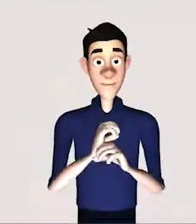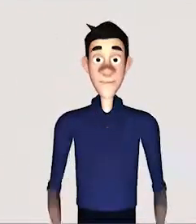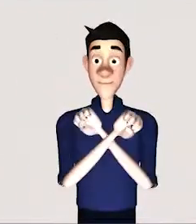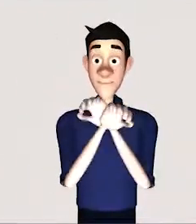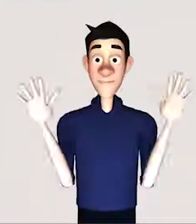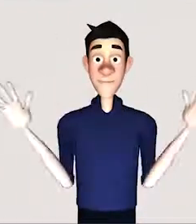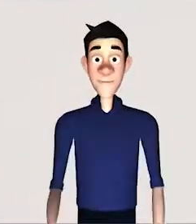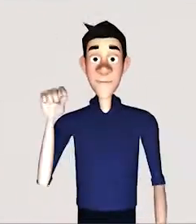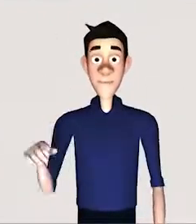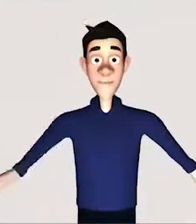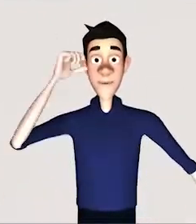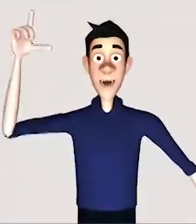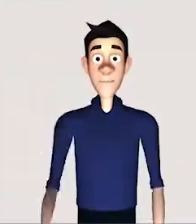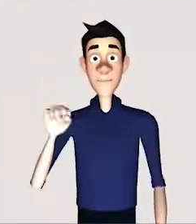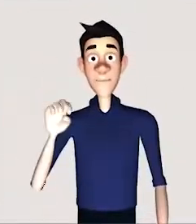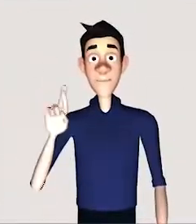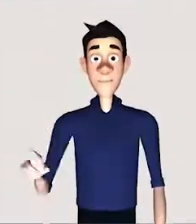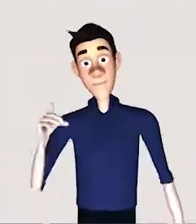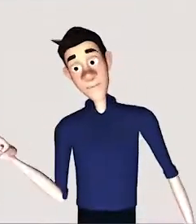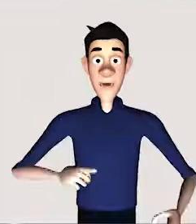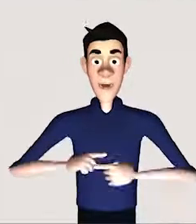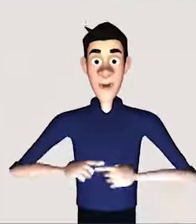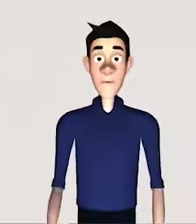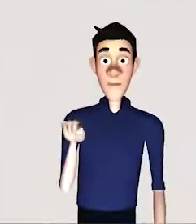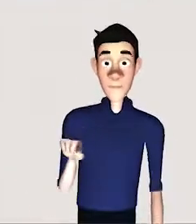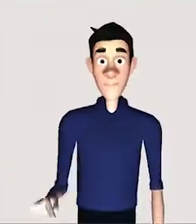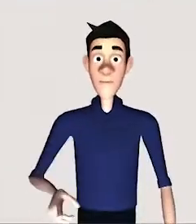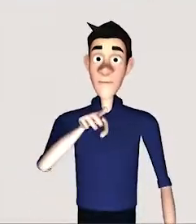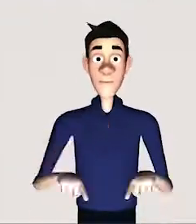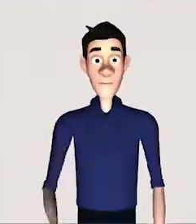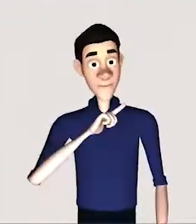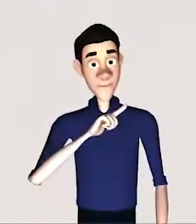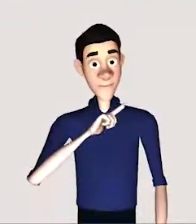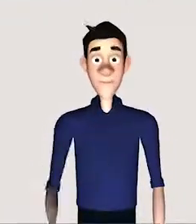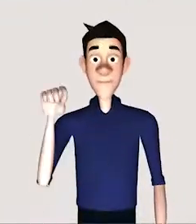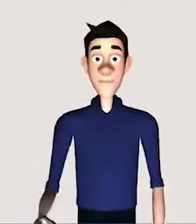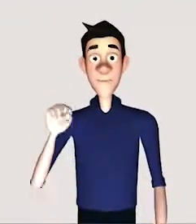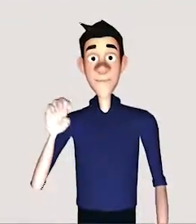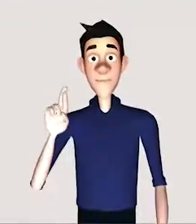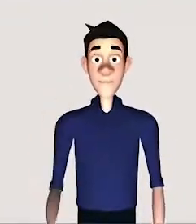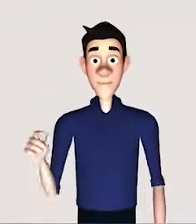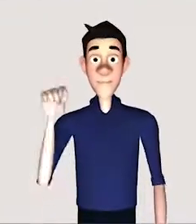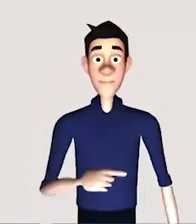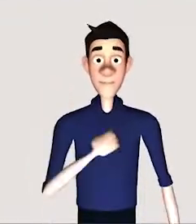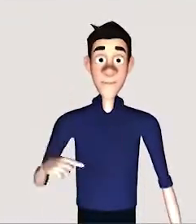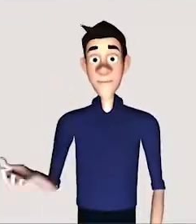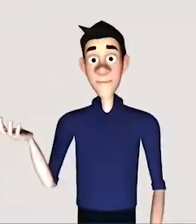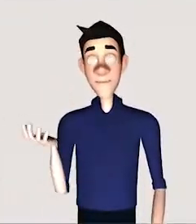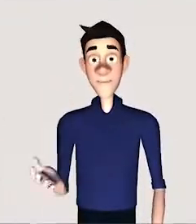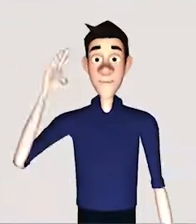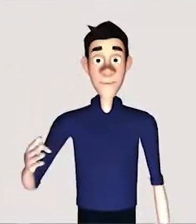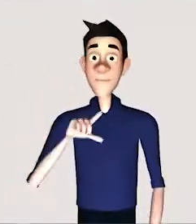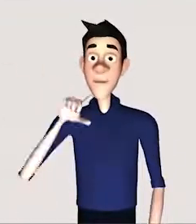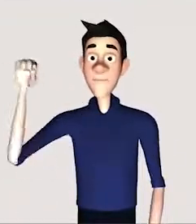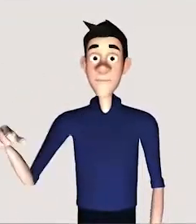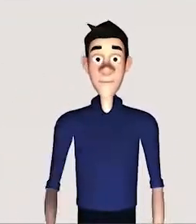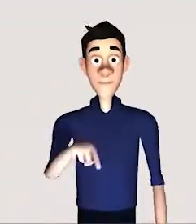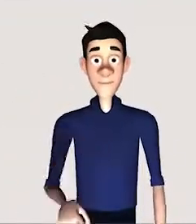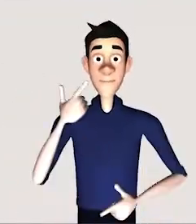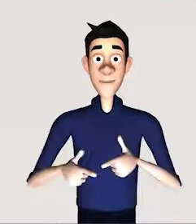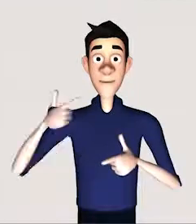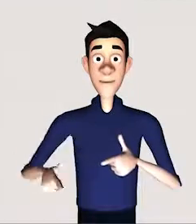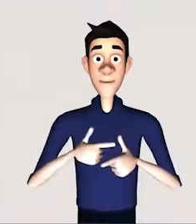essa, porque aí você também tem o que é que eu quero resolver a partir desse problema, e aí eu já trabalho naquilo que a gente mencionou, que são